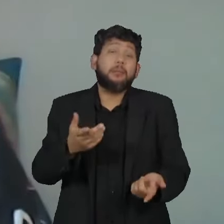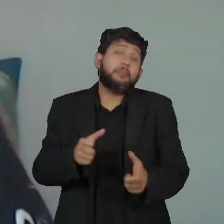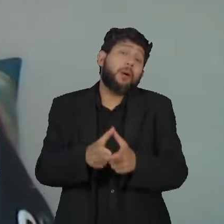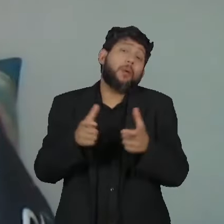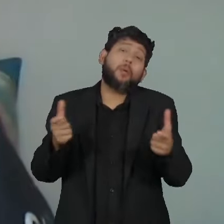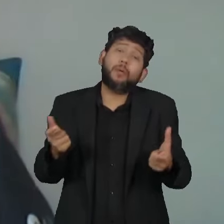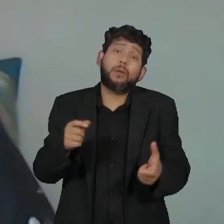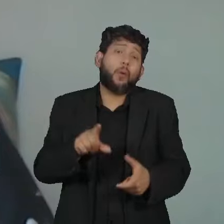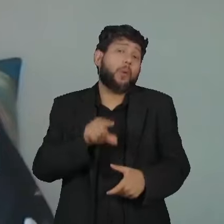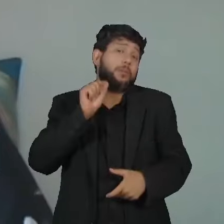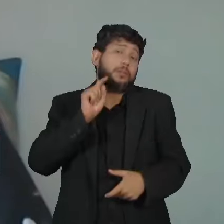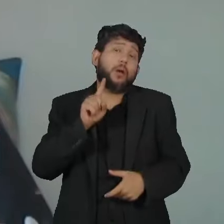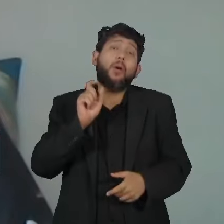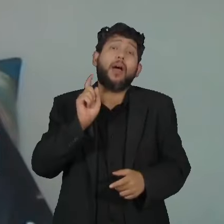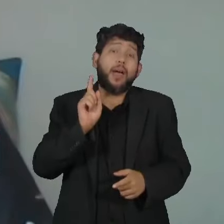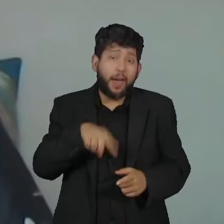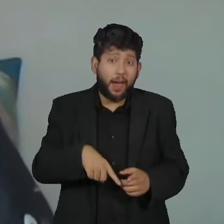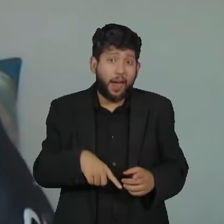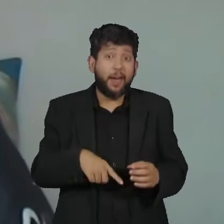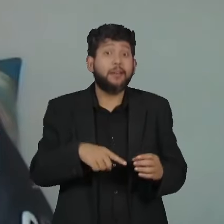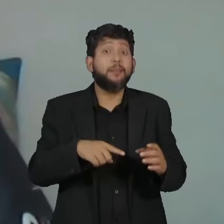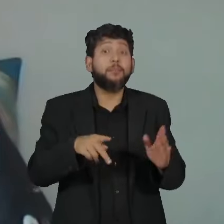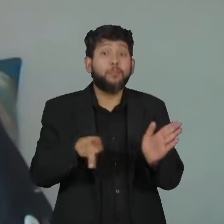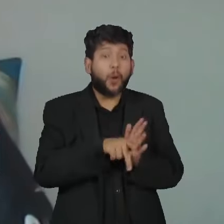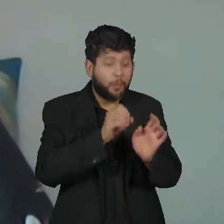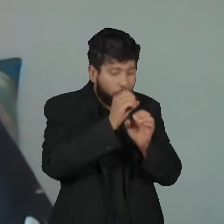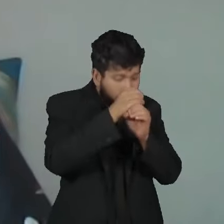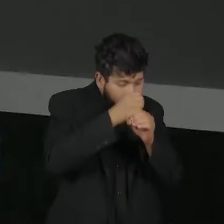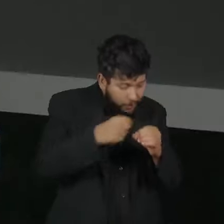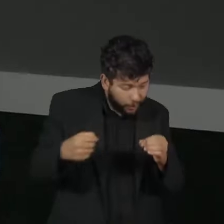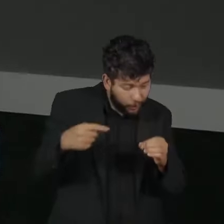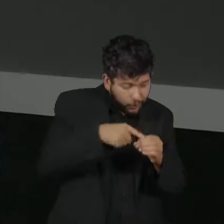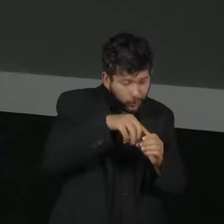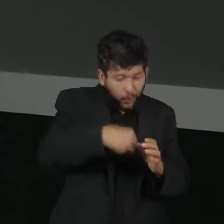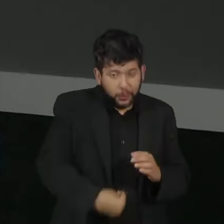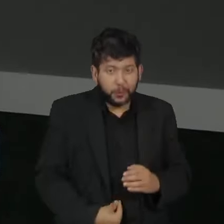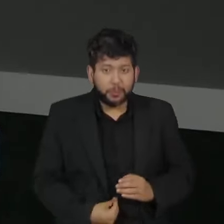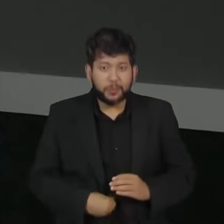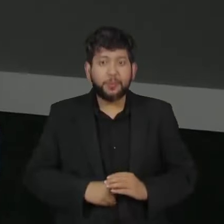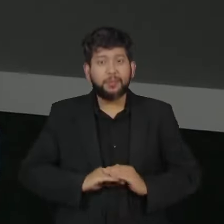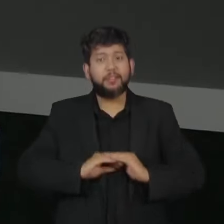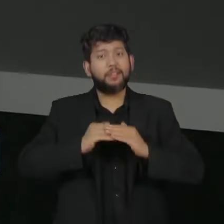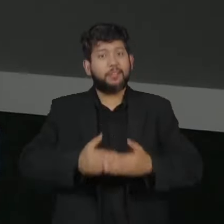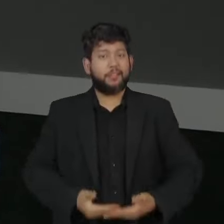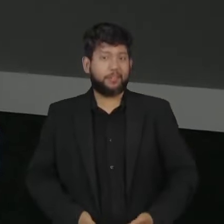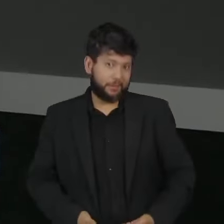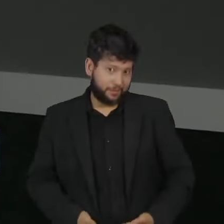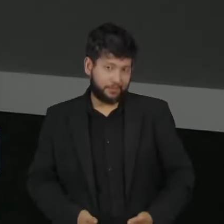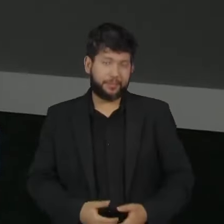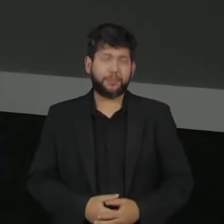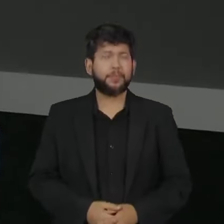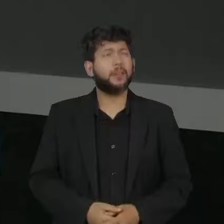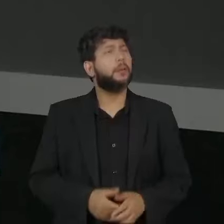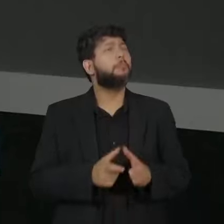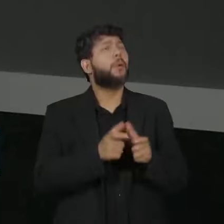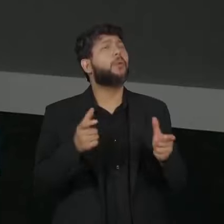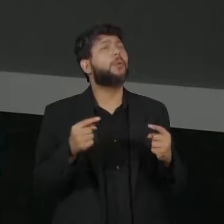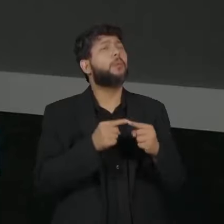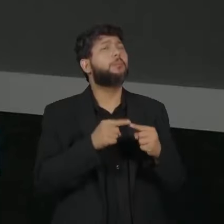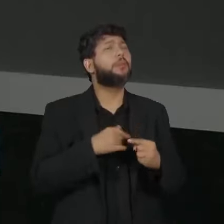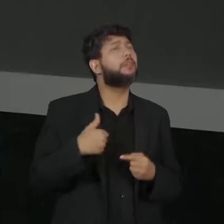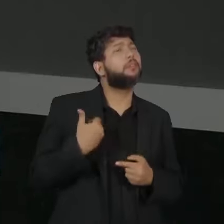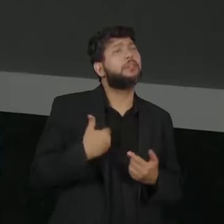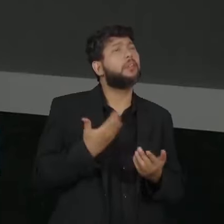ser a fertilização in vitro, que é o bebê de probeta. E há uma idade mais frequente em que as